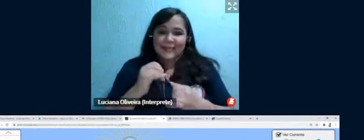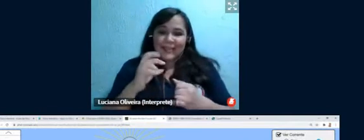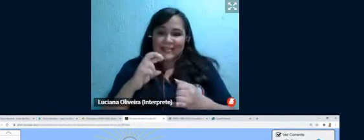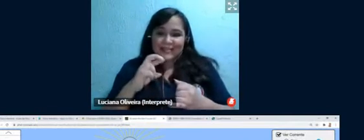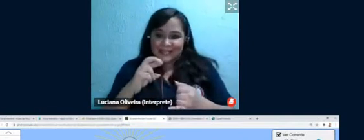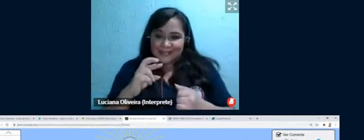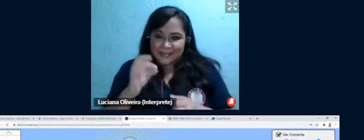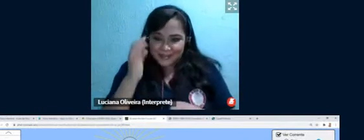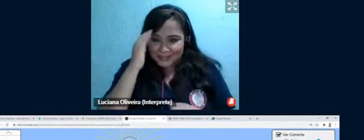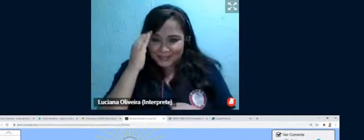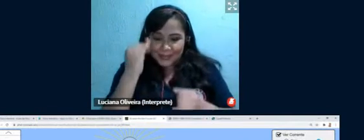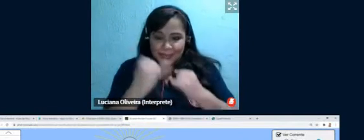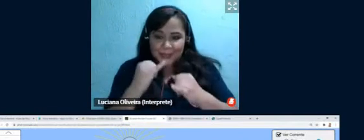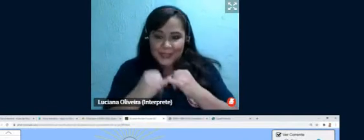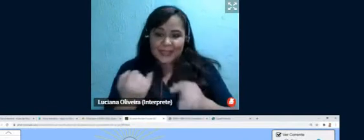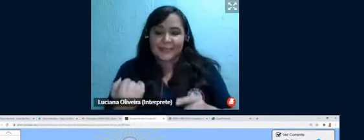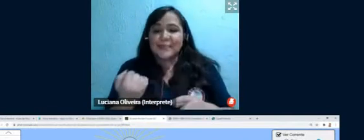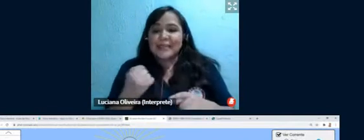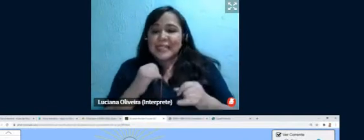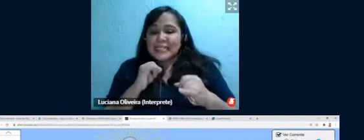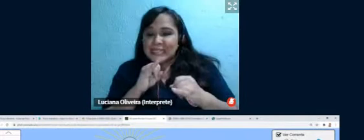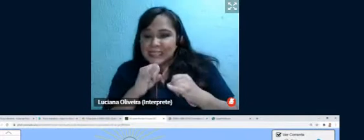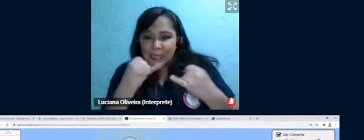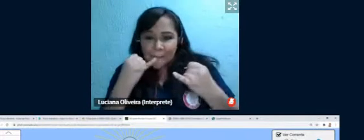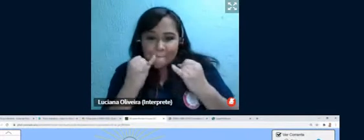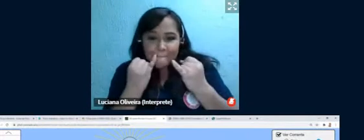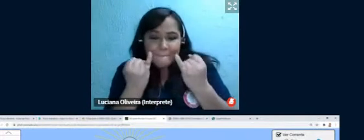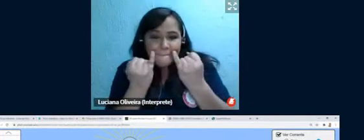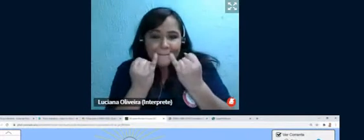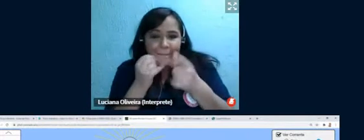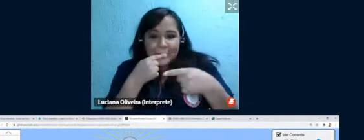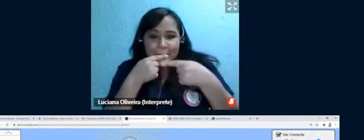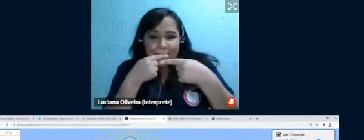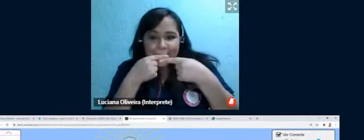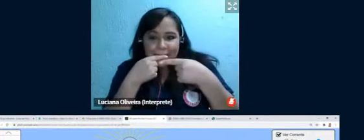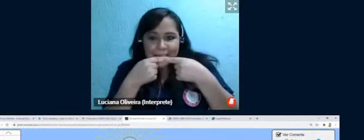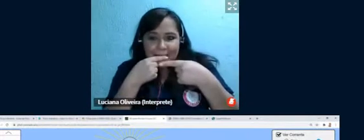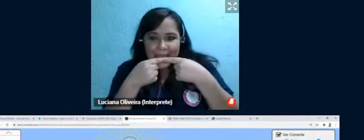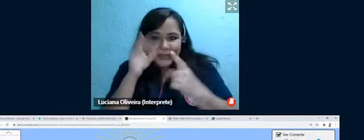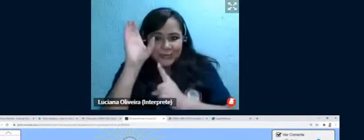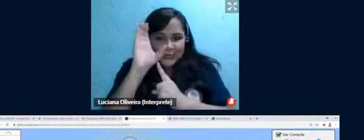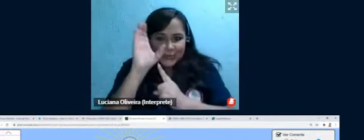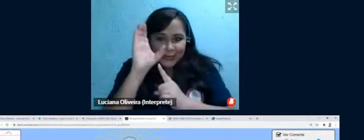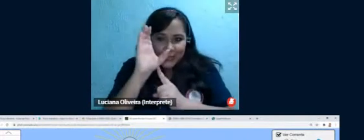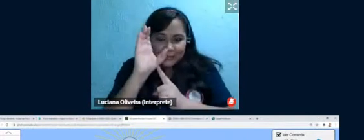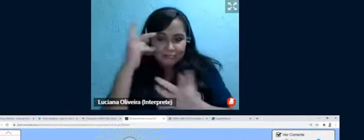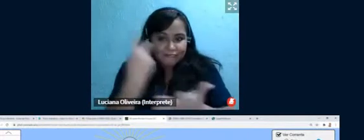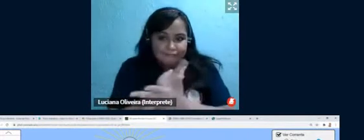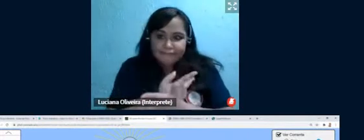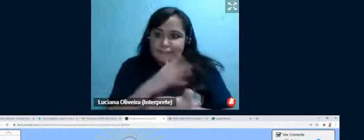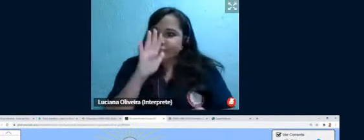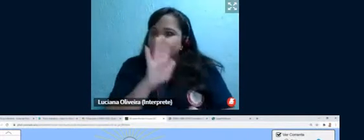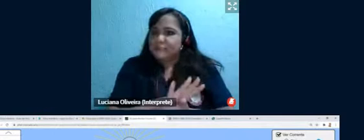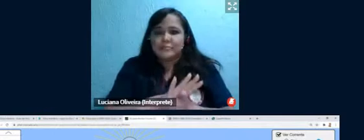se você colocar próximo do circuito, não acontece absolutamente nada. Porque como a corrente é contínua, não há variação do fluxo